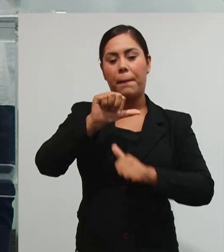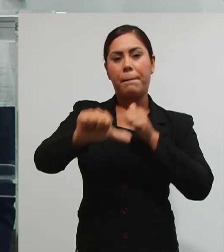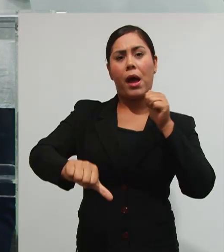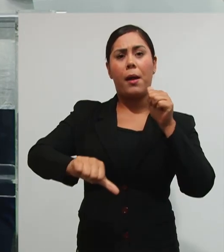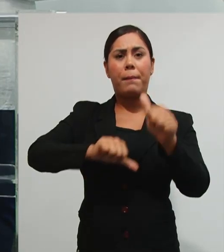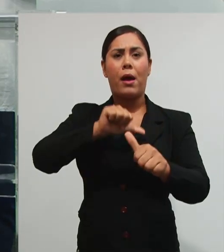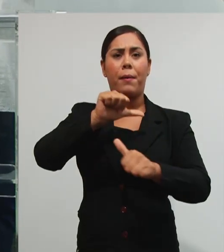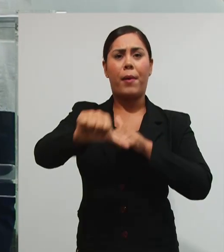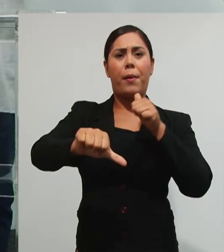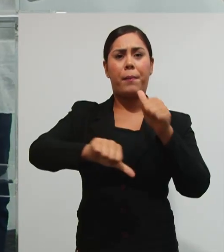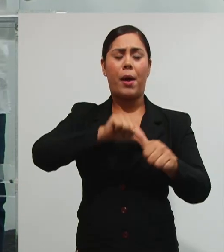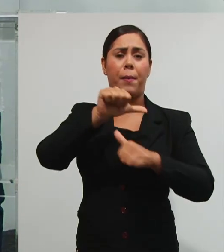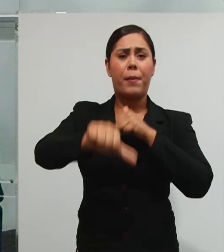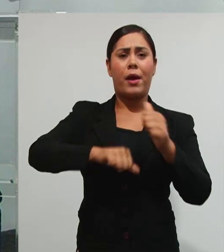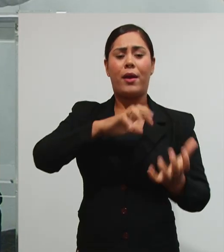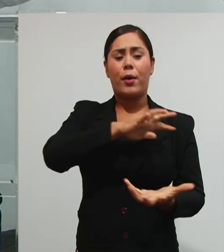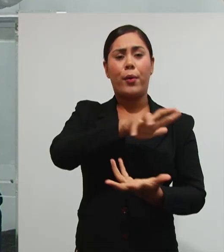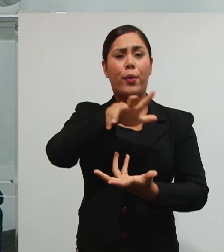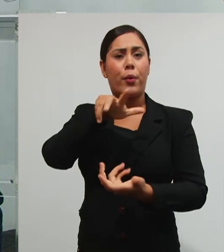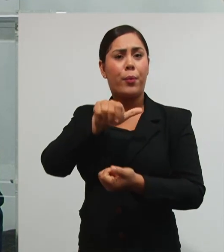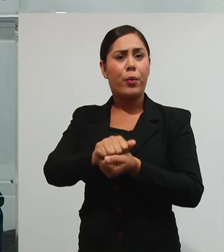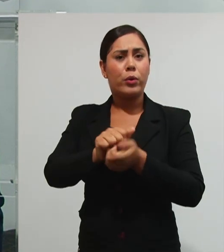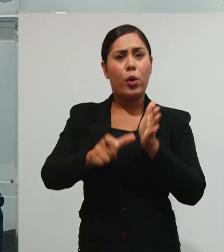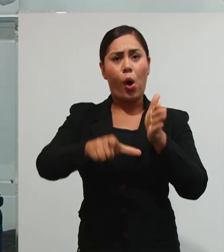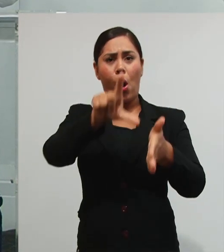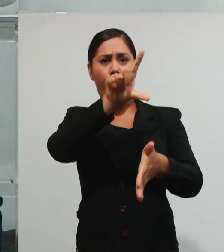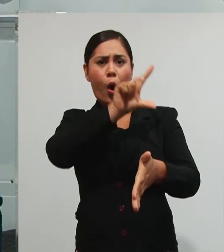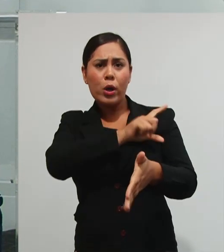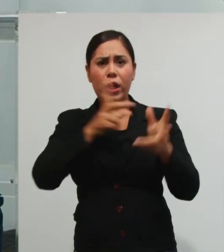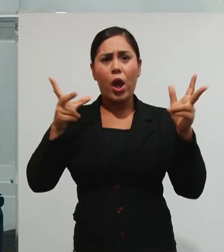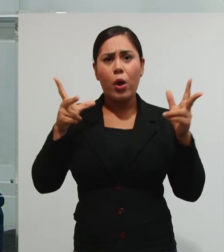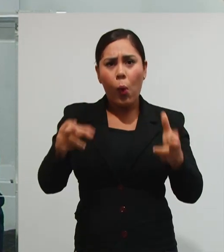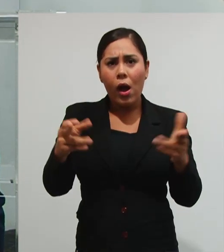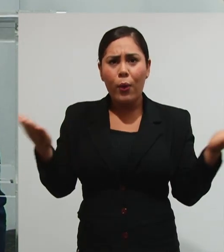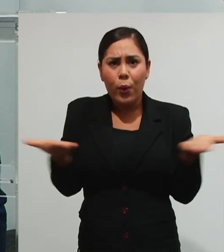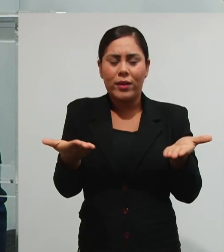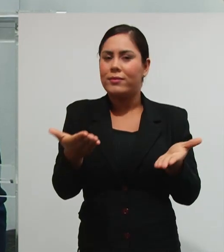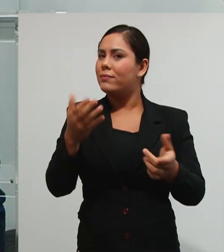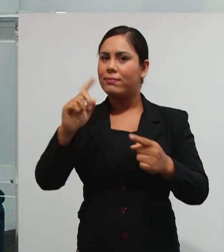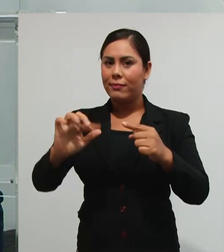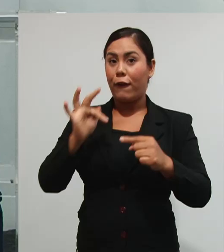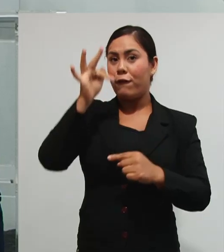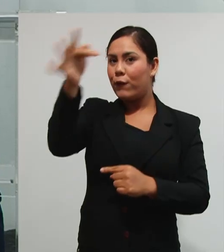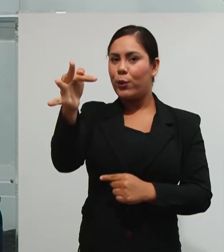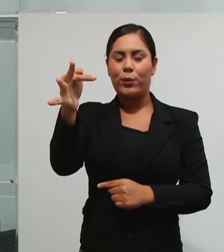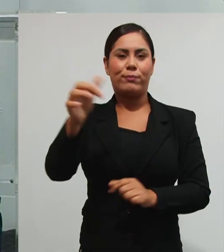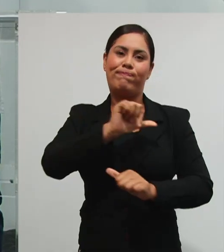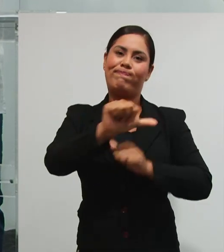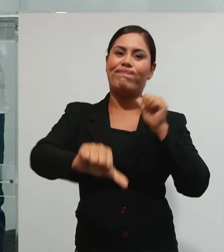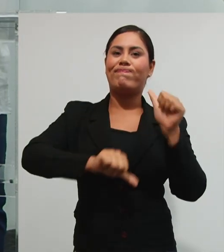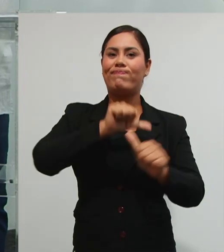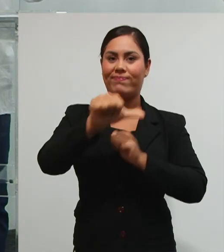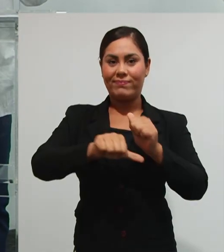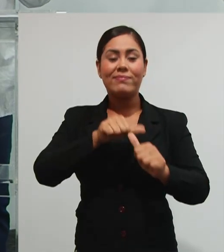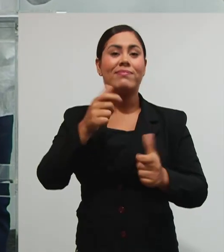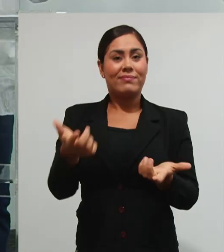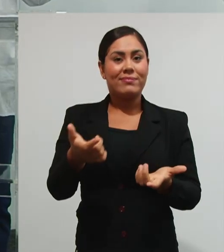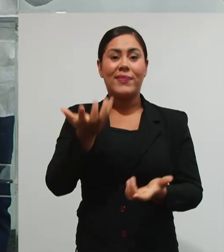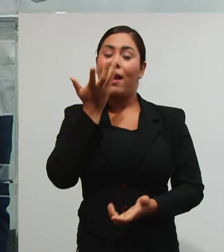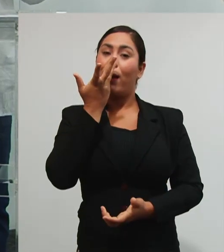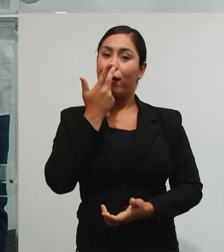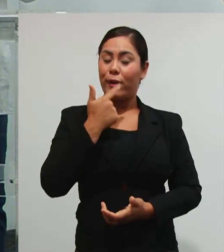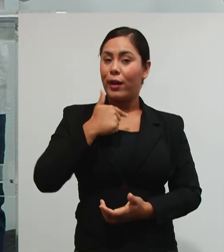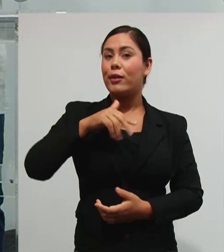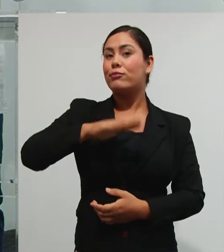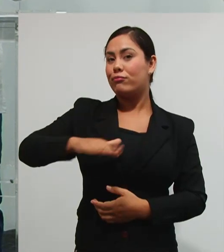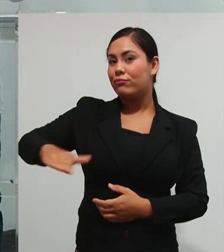mudança. O mundo de ontem não é como o mundo de hoje, que não será como o mundo de amanhã. Então, as crianças